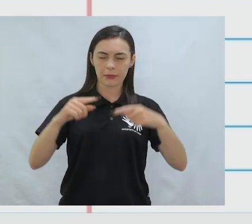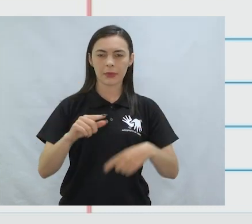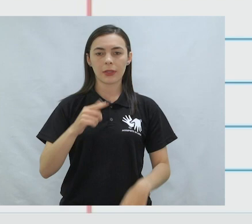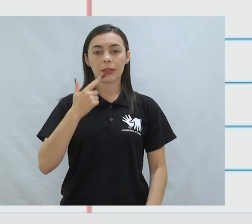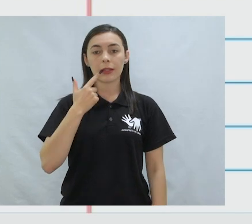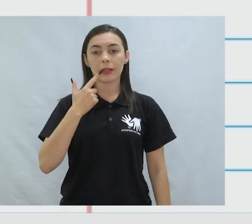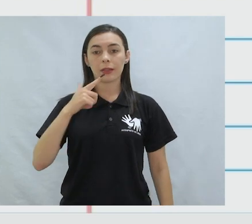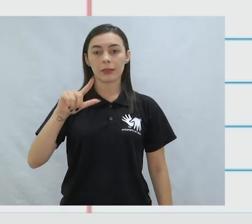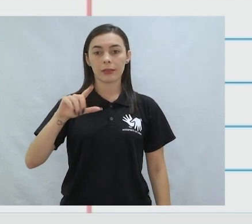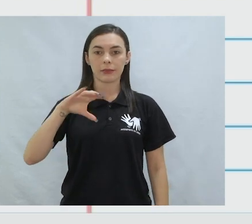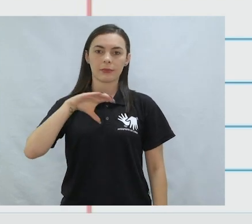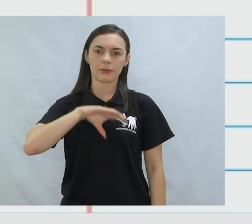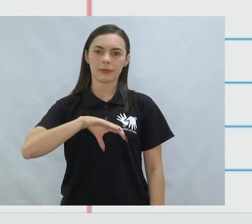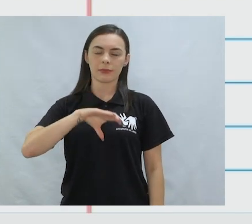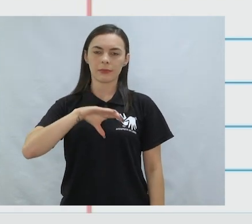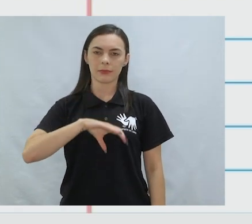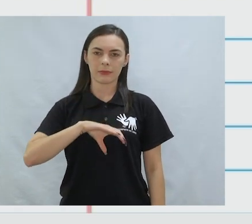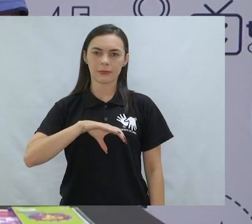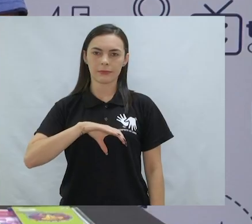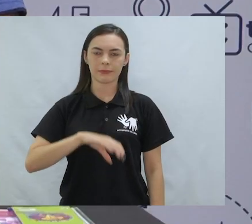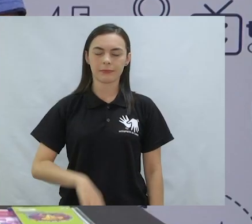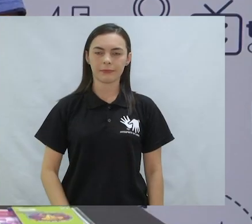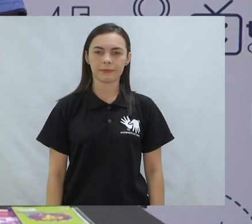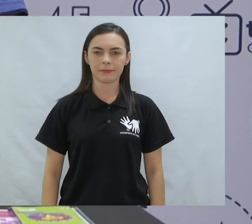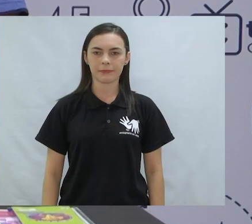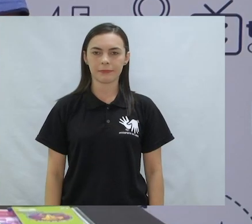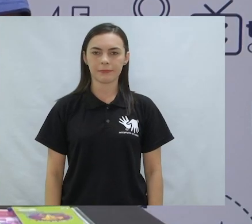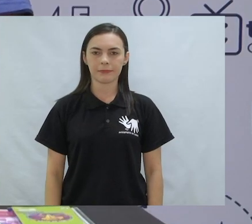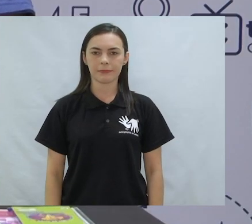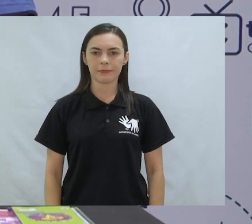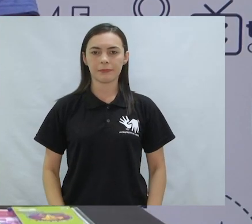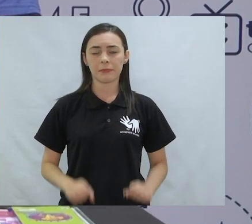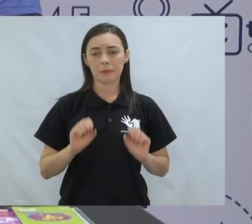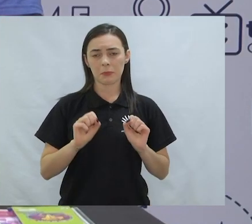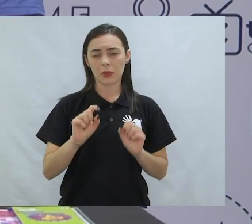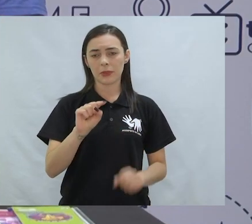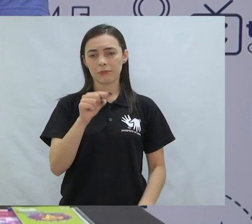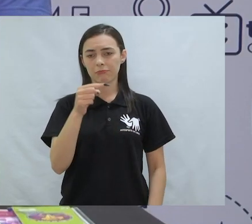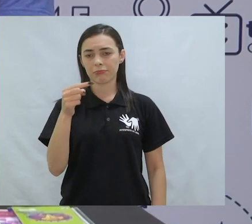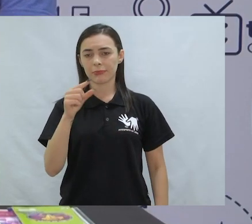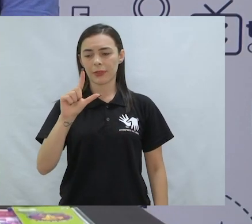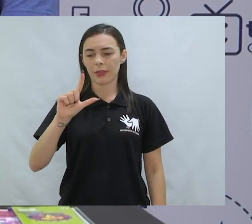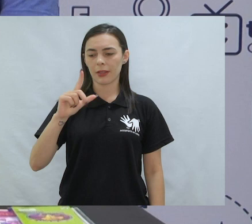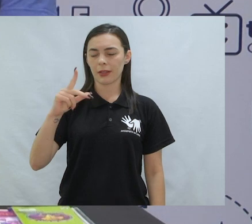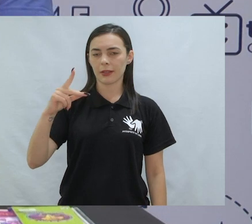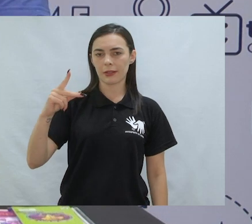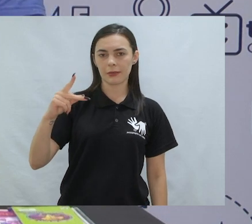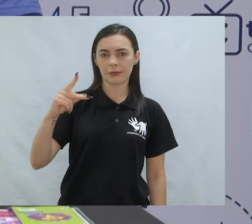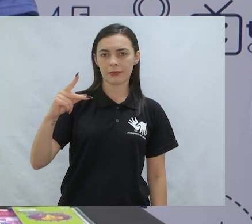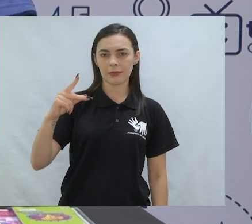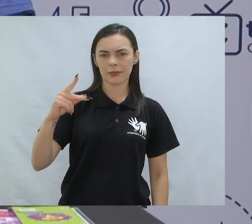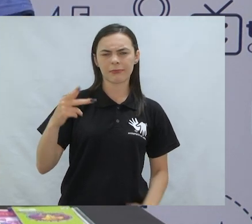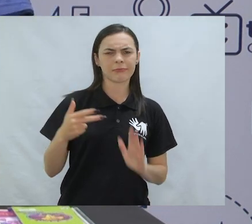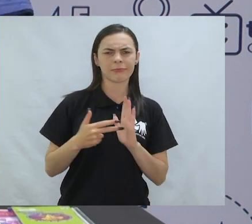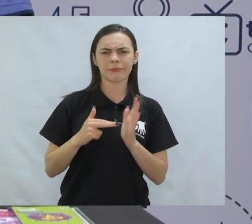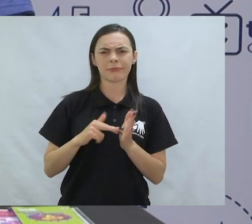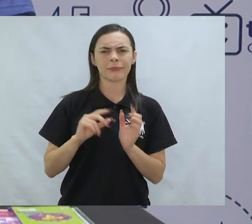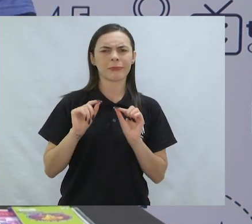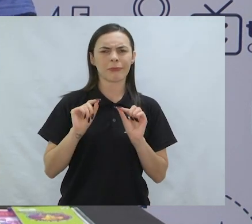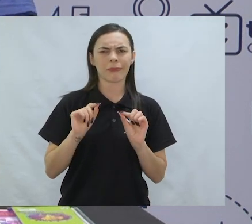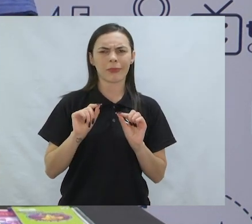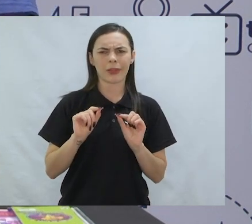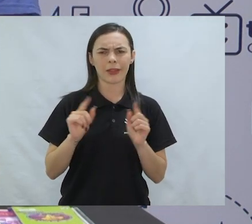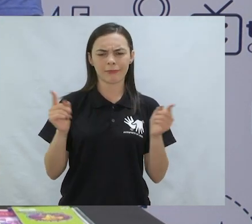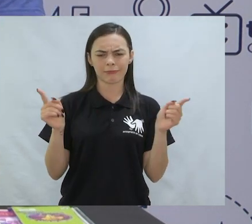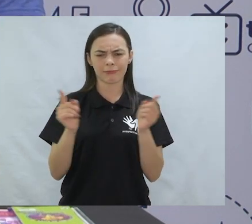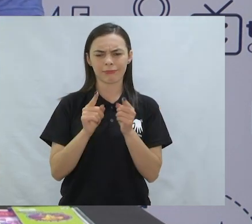língua portuguesa. Pode fazer um tracinho e colocar LP. O que quer dizer LP?